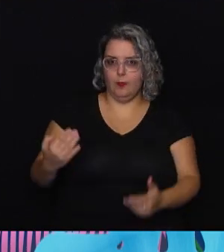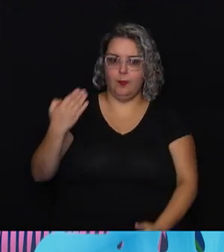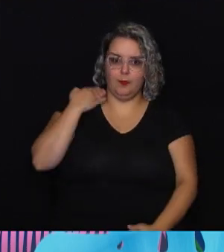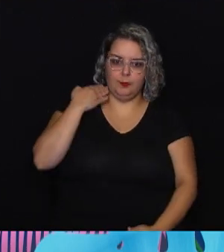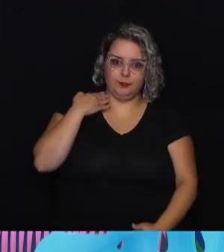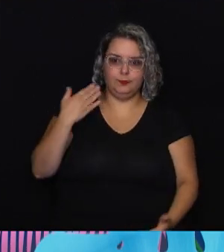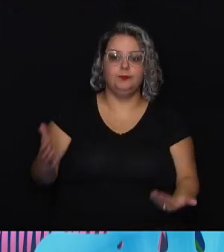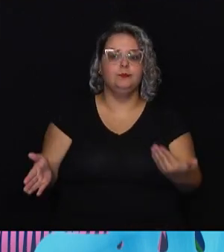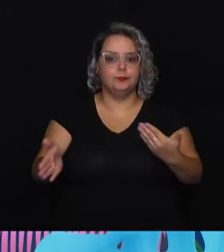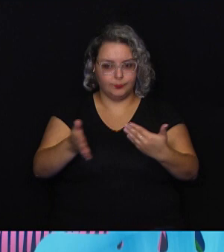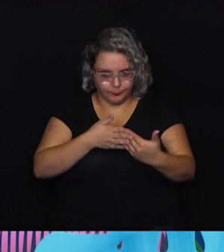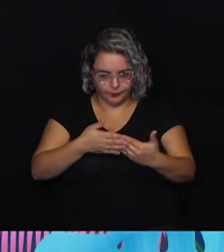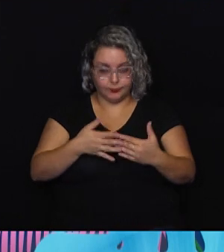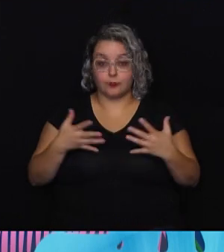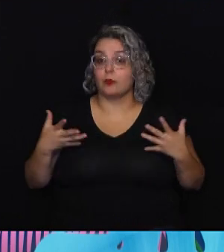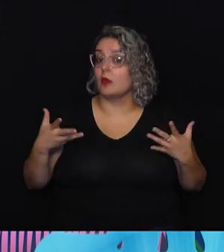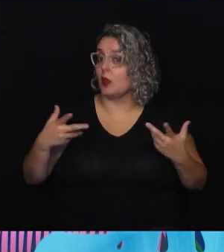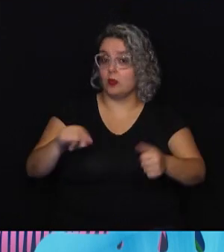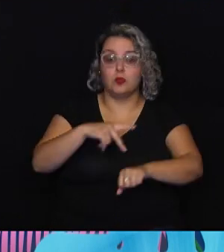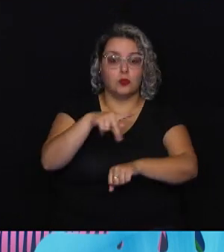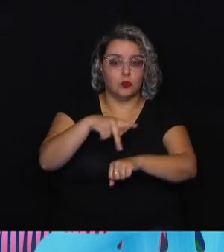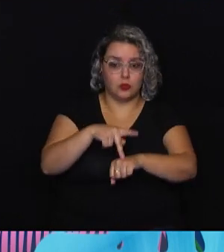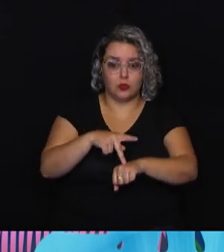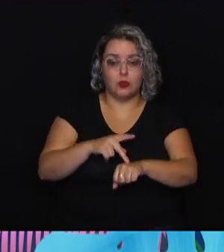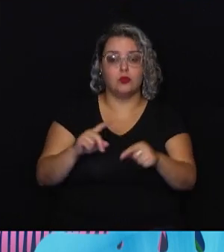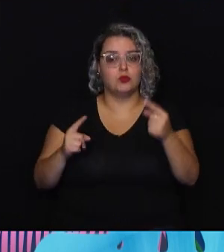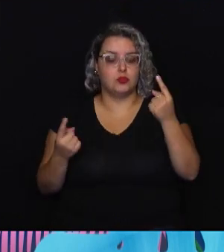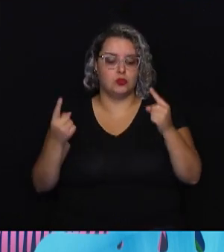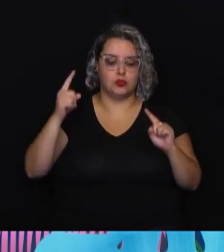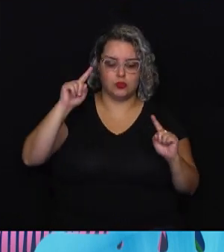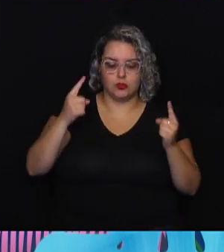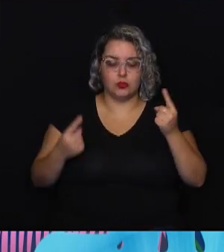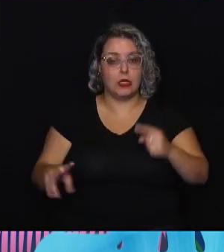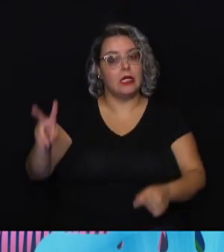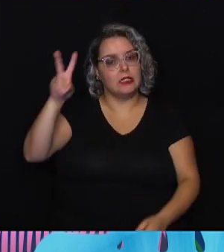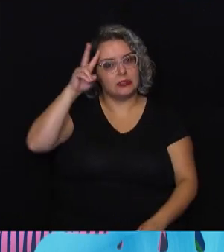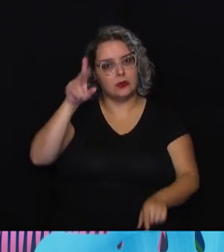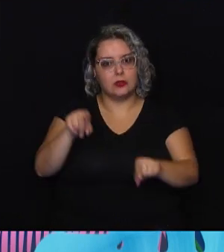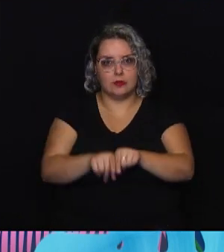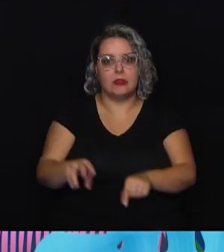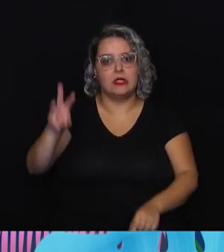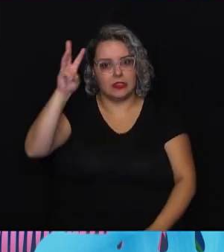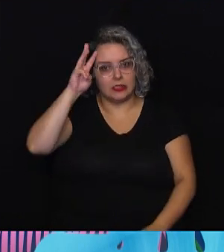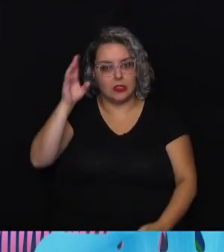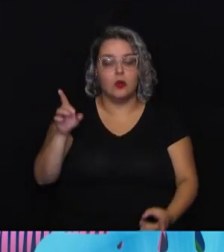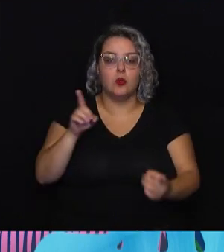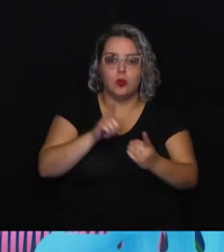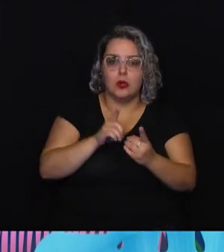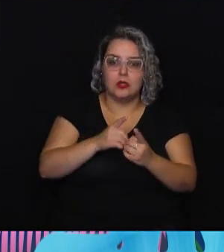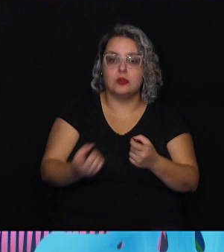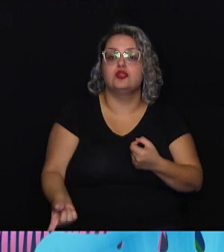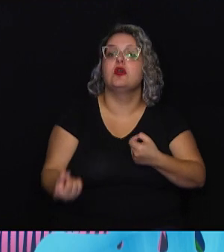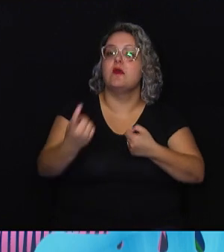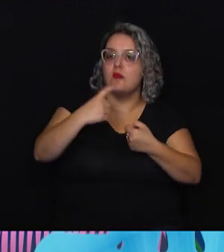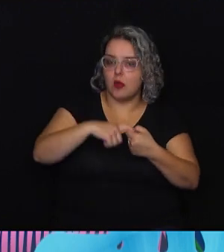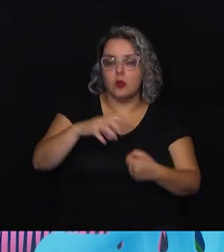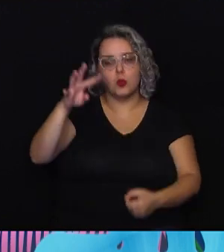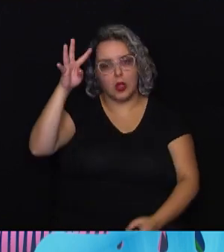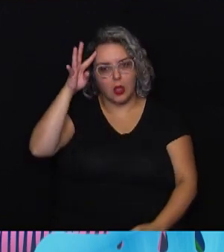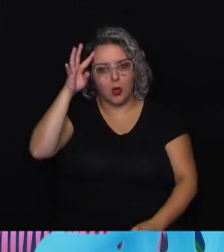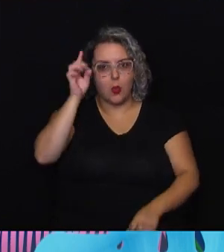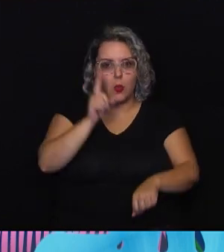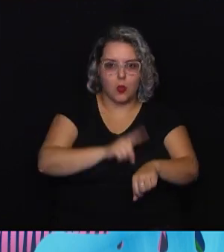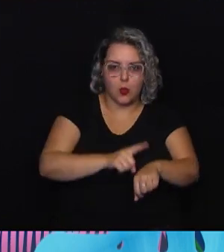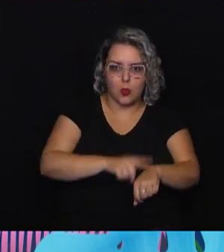ficam fechadas em todo o país no período de carnaval na segunda e terça-feira. O atendimento será retomado na quarta-feira a partir